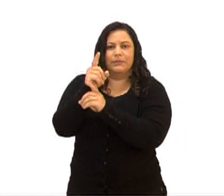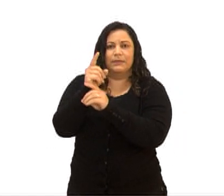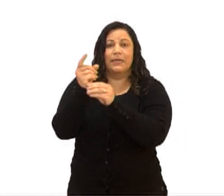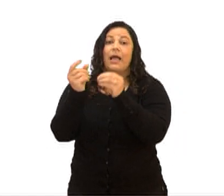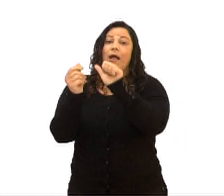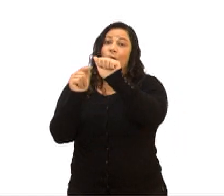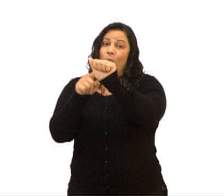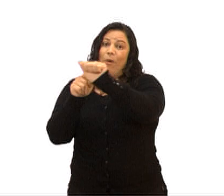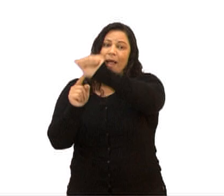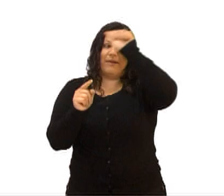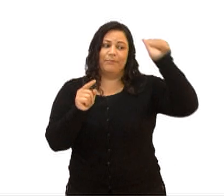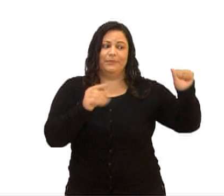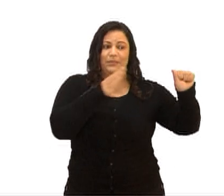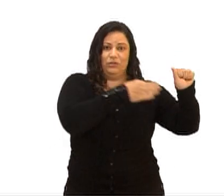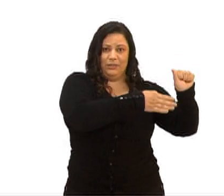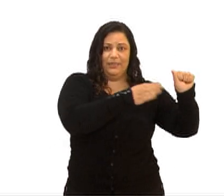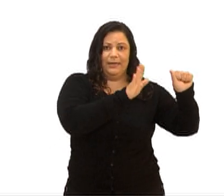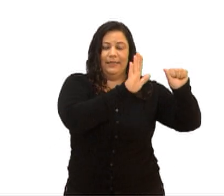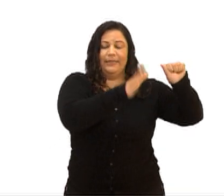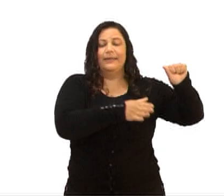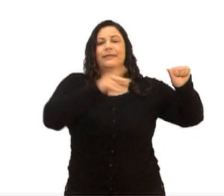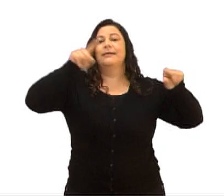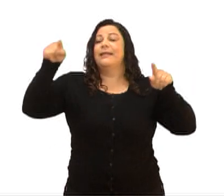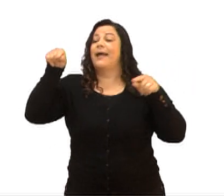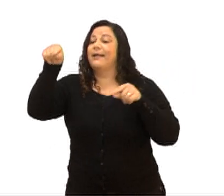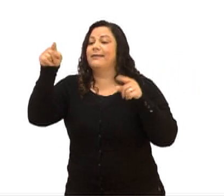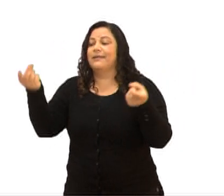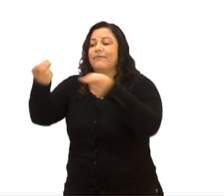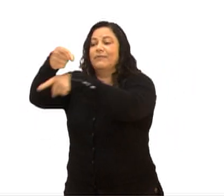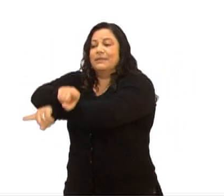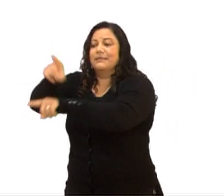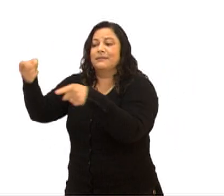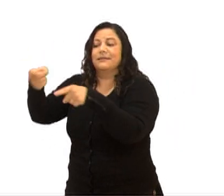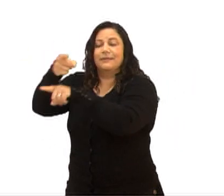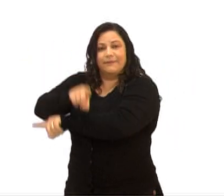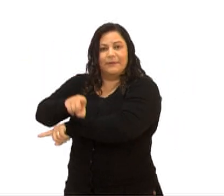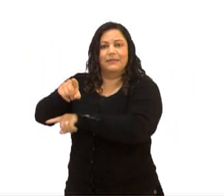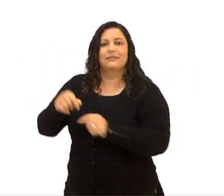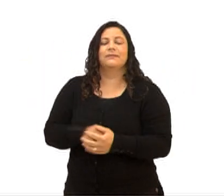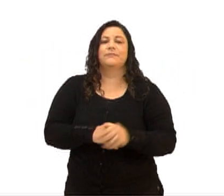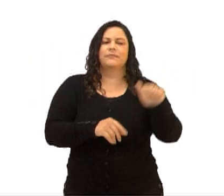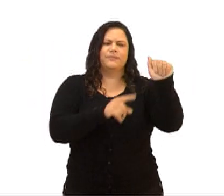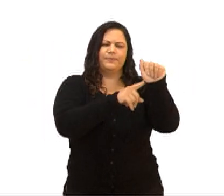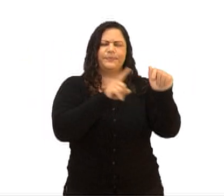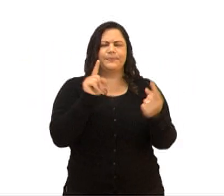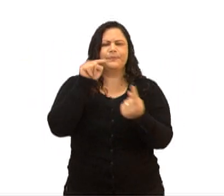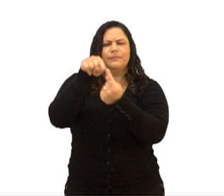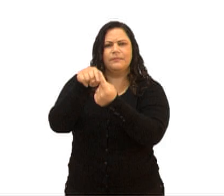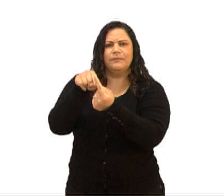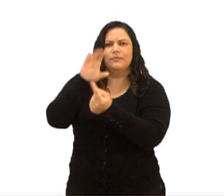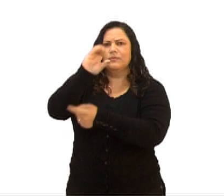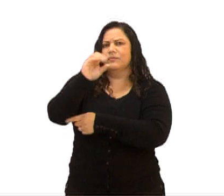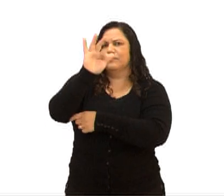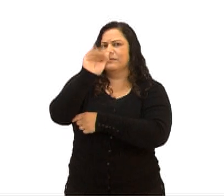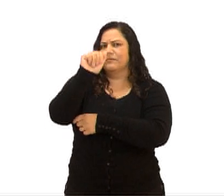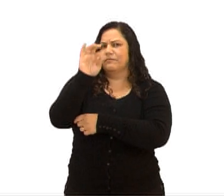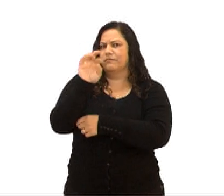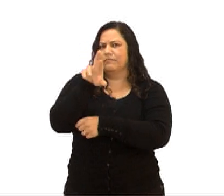lá, faz a matriz transposta da inversa, tá certo? Onde A indica o cofator do elemento. Tudo